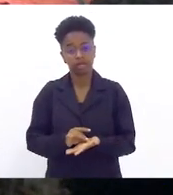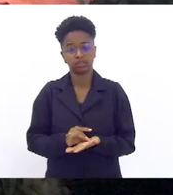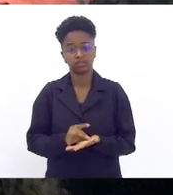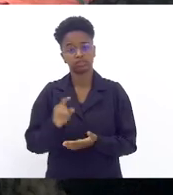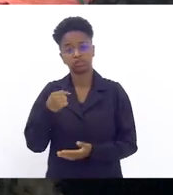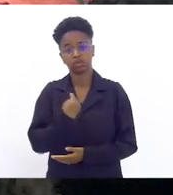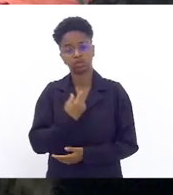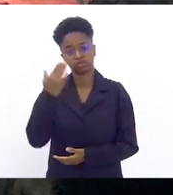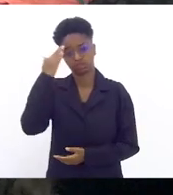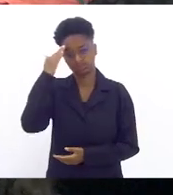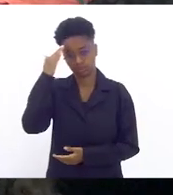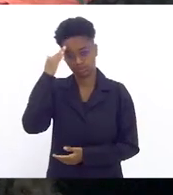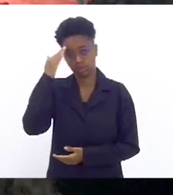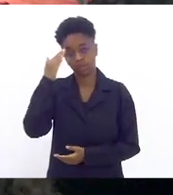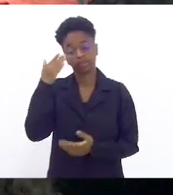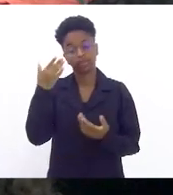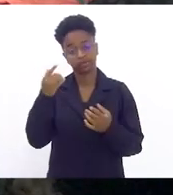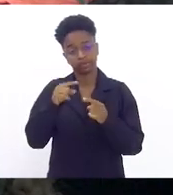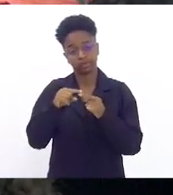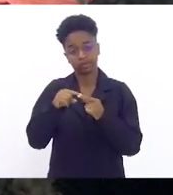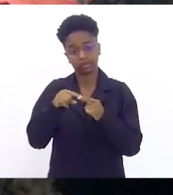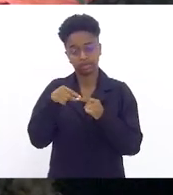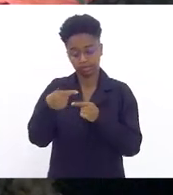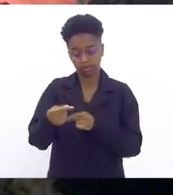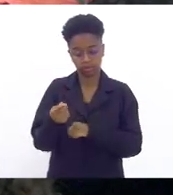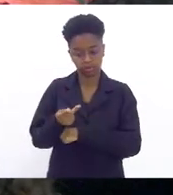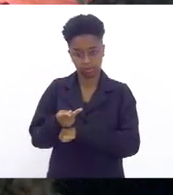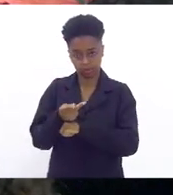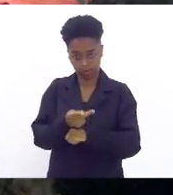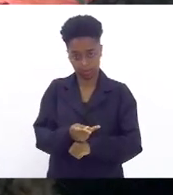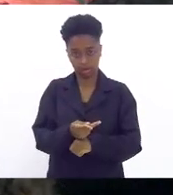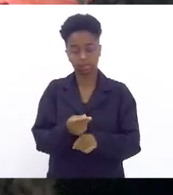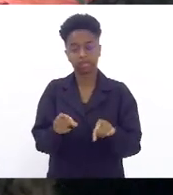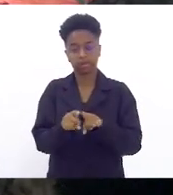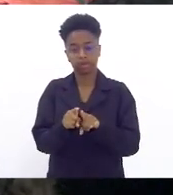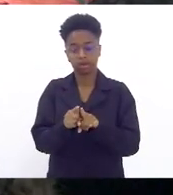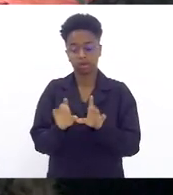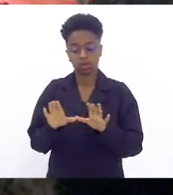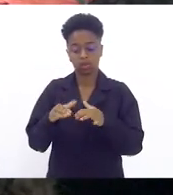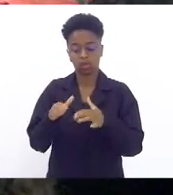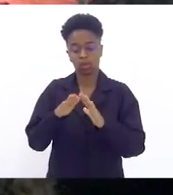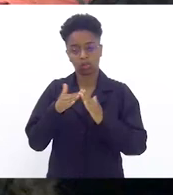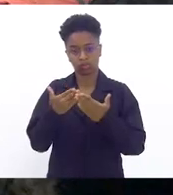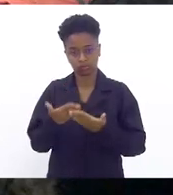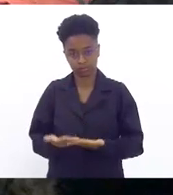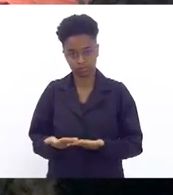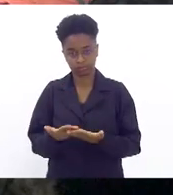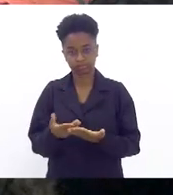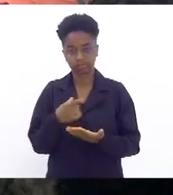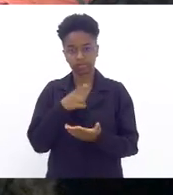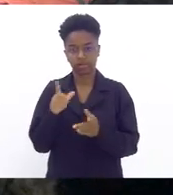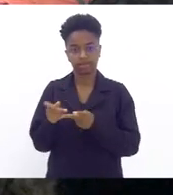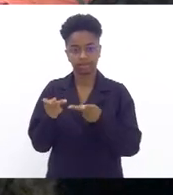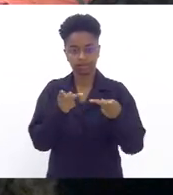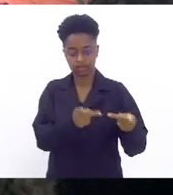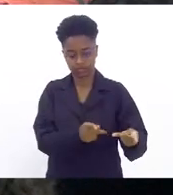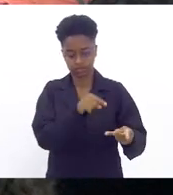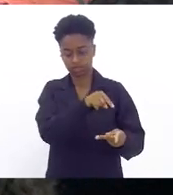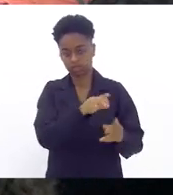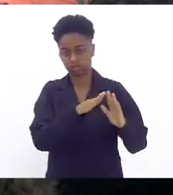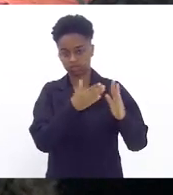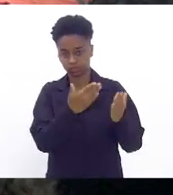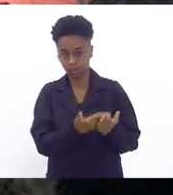né fomos Procurados e acionados pela comunidade escolar além da visita que nós fizemos